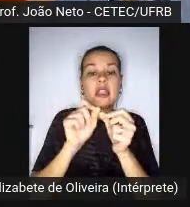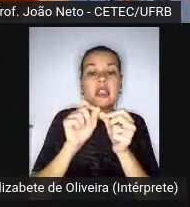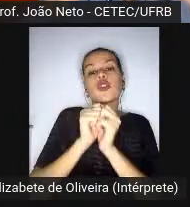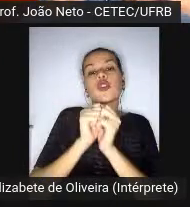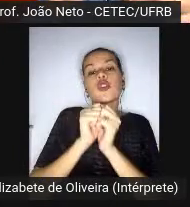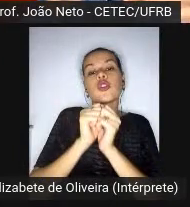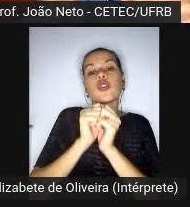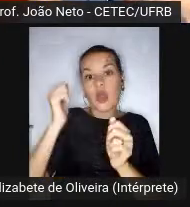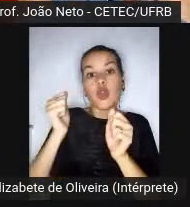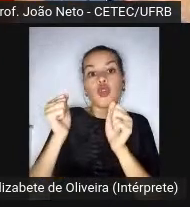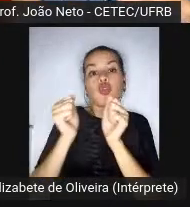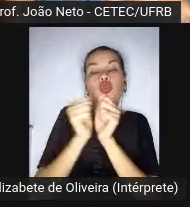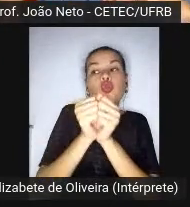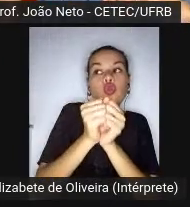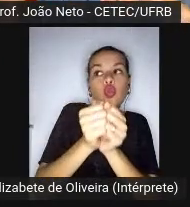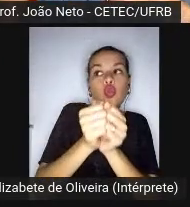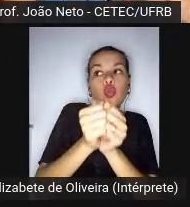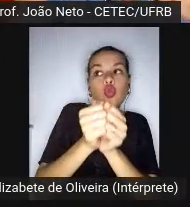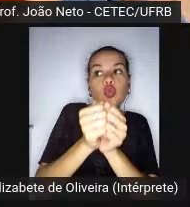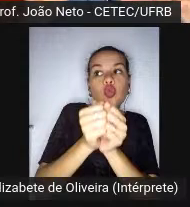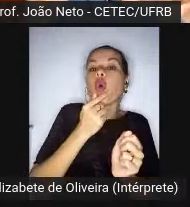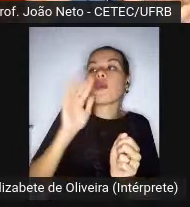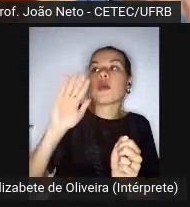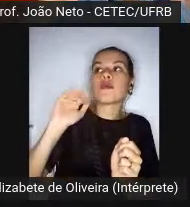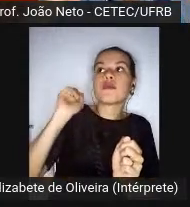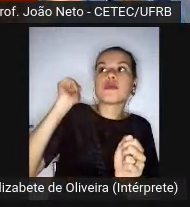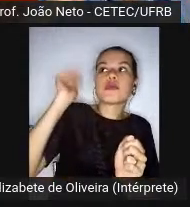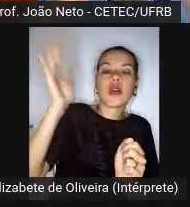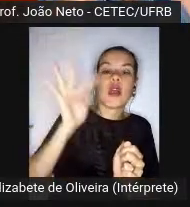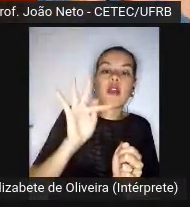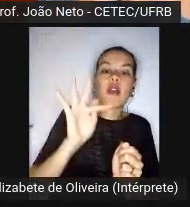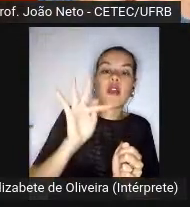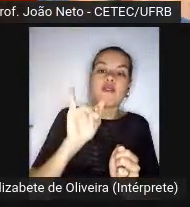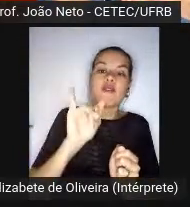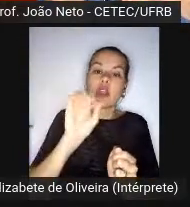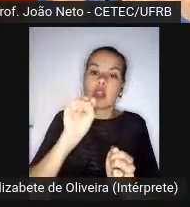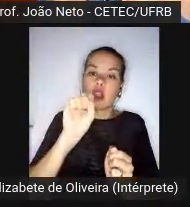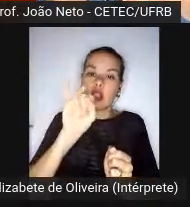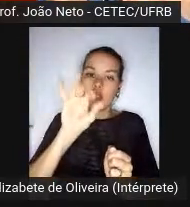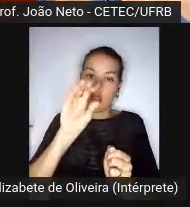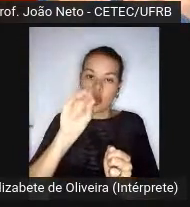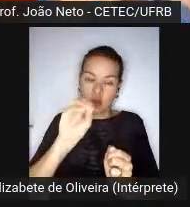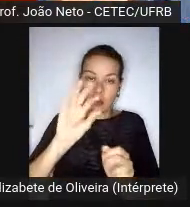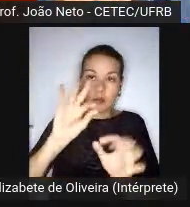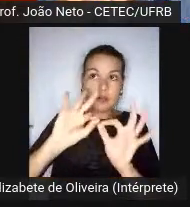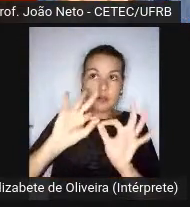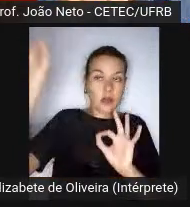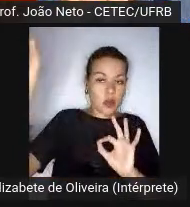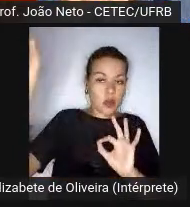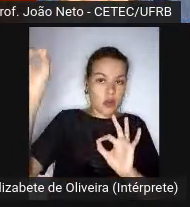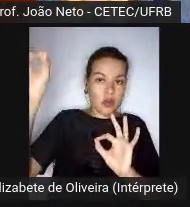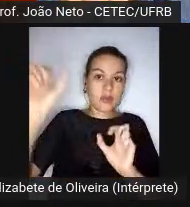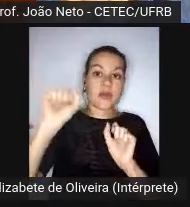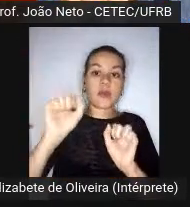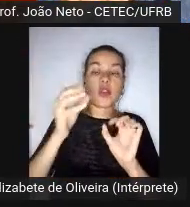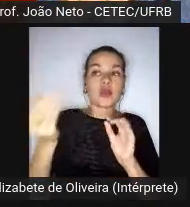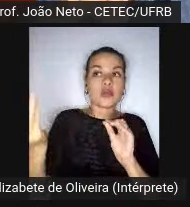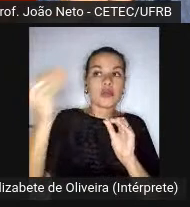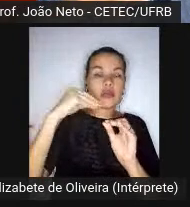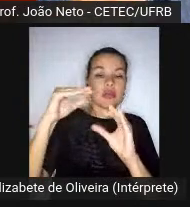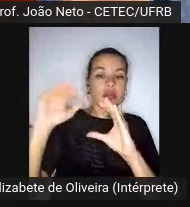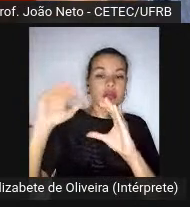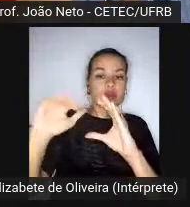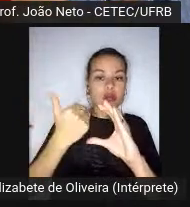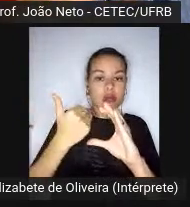pelo medida que o fisioterapeuta passa um um treino para o paciente